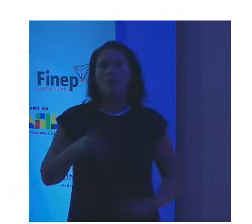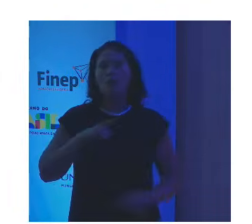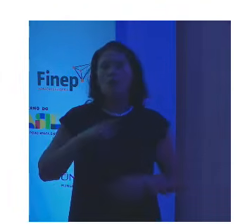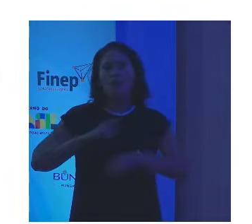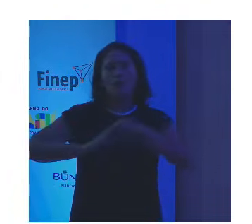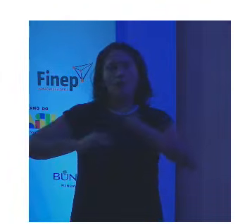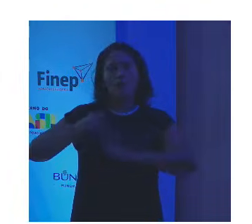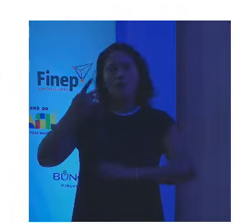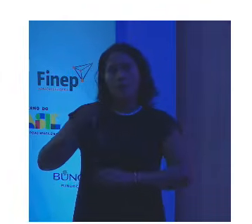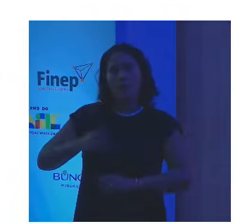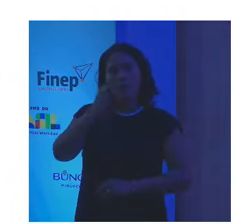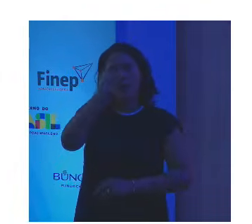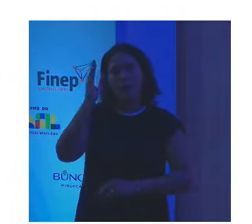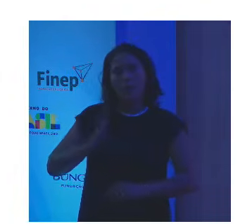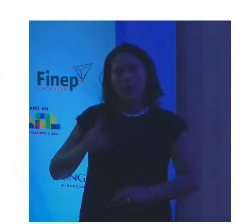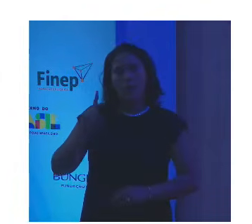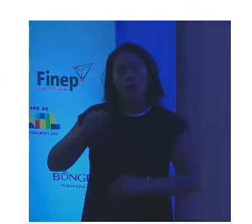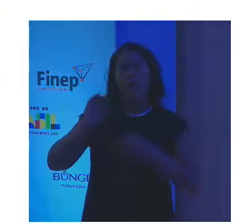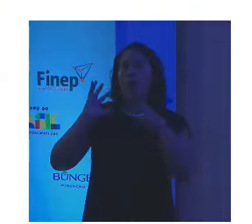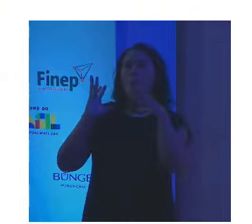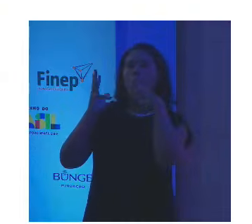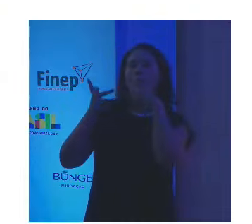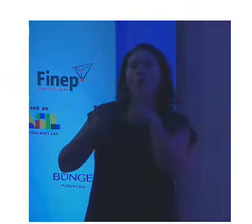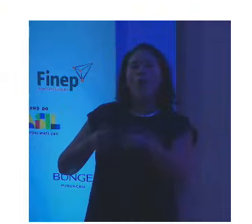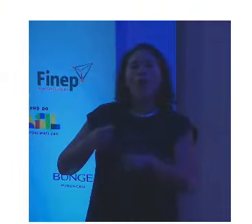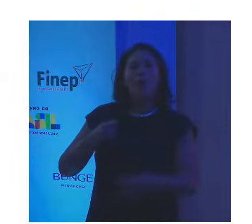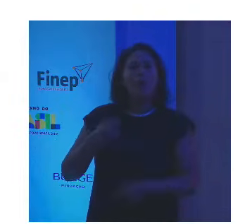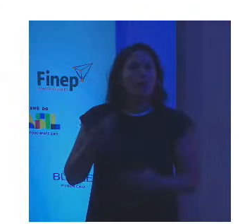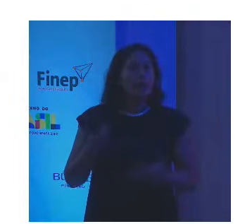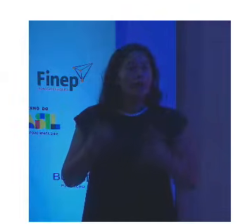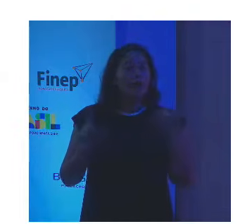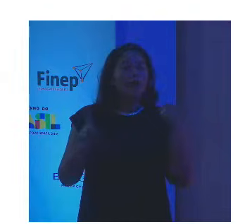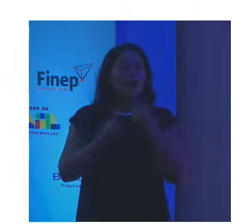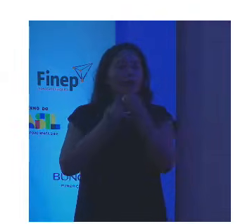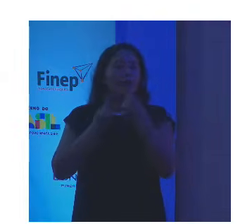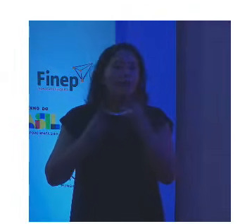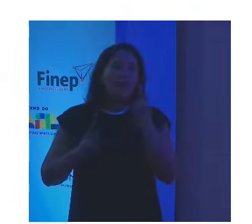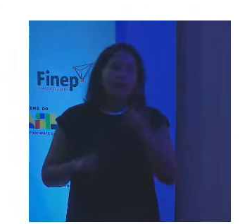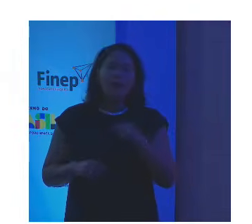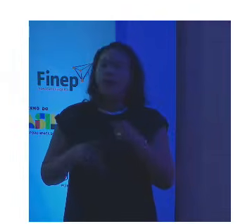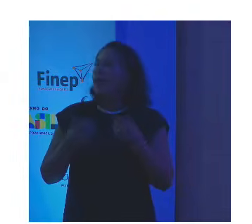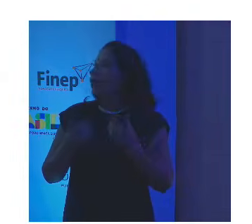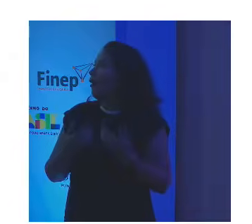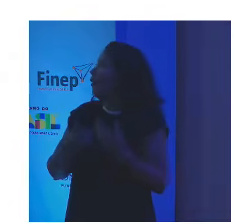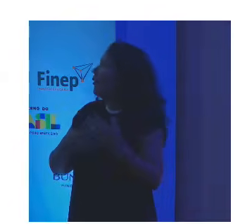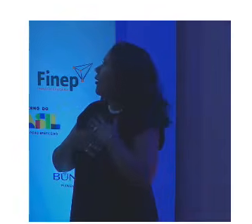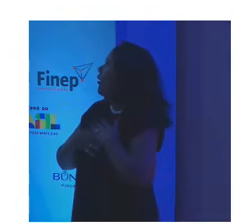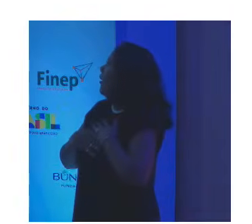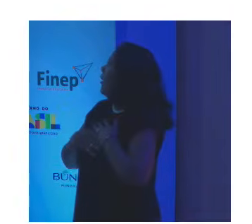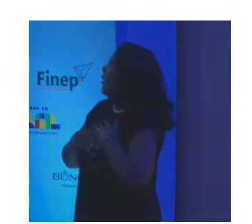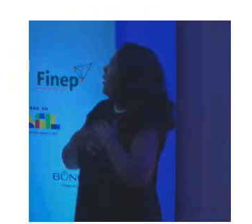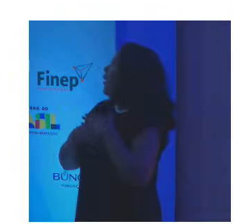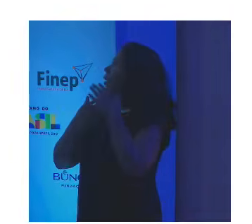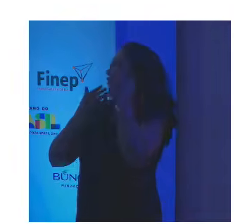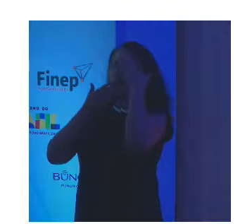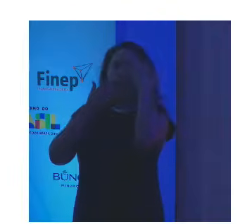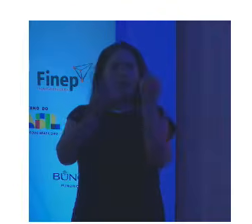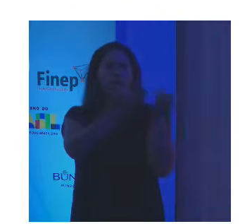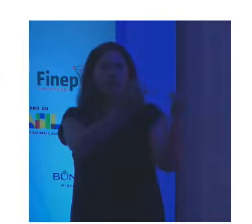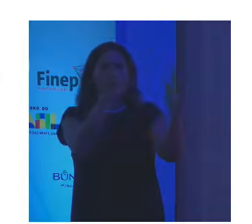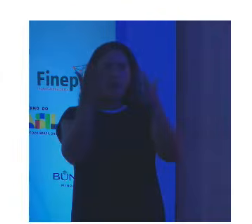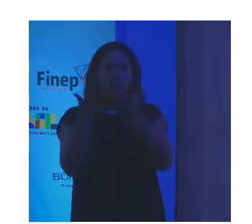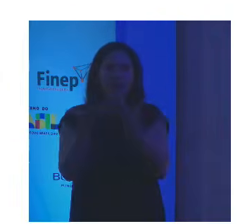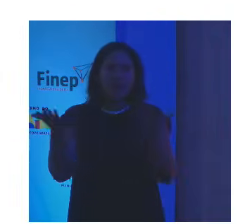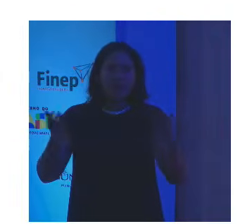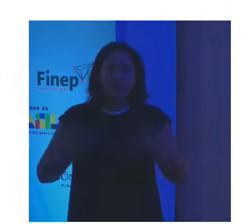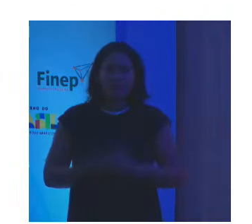cientista brasileiro, ele é bem cotado no mundo inteiro, o cientista brasileiro é de impacto. Então, meu obrigado e parabéns para vocês.